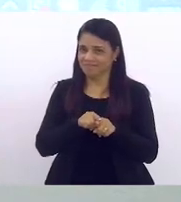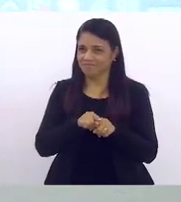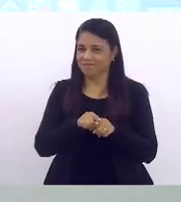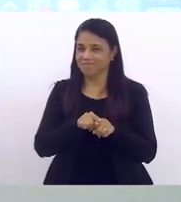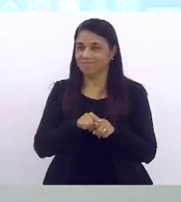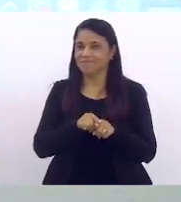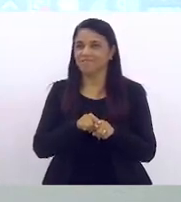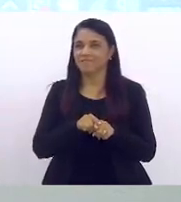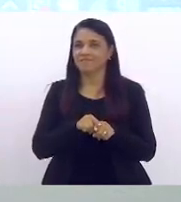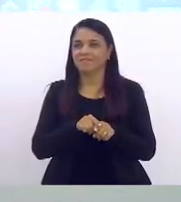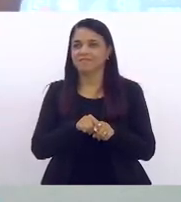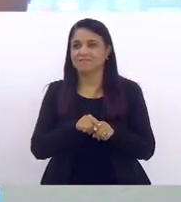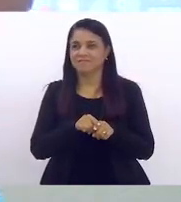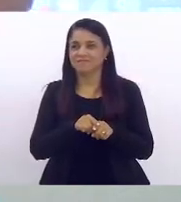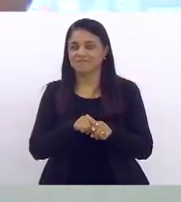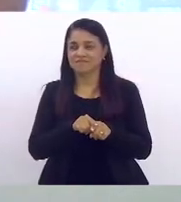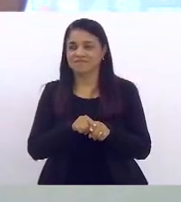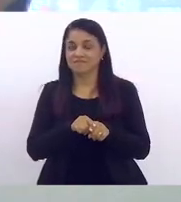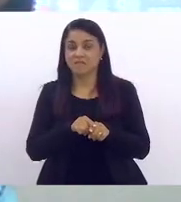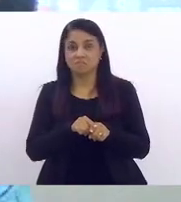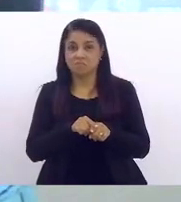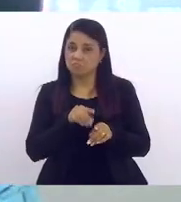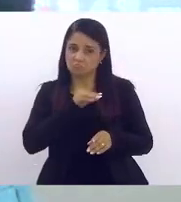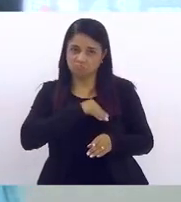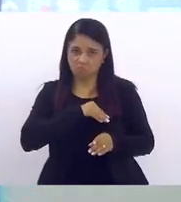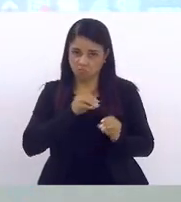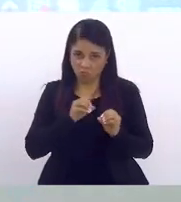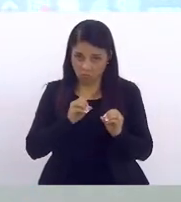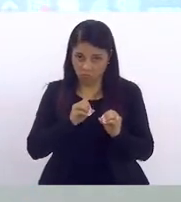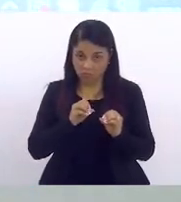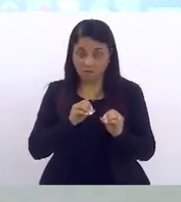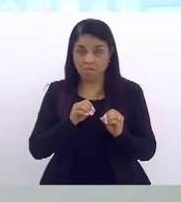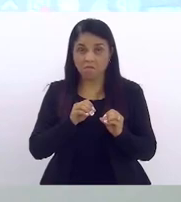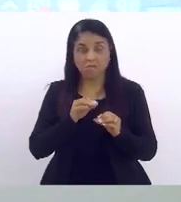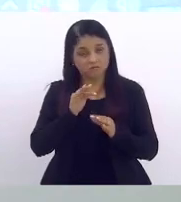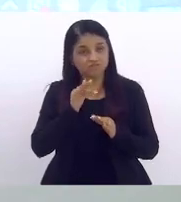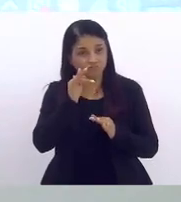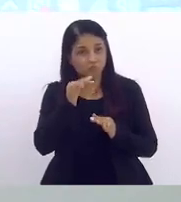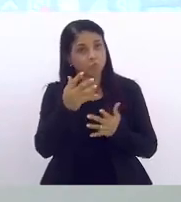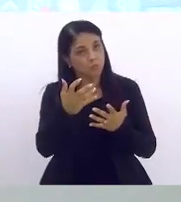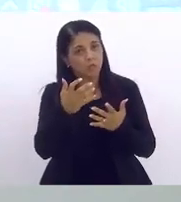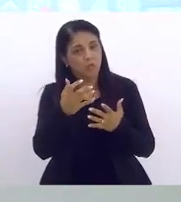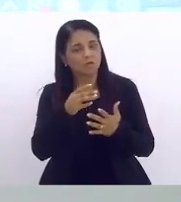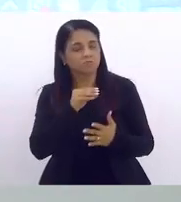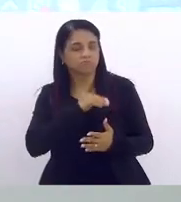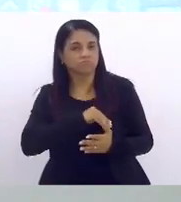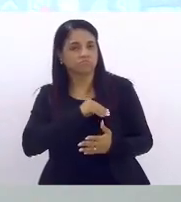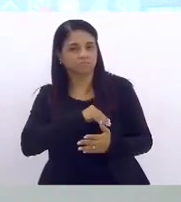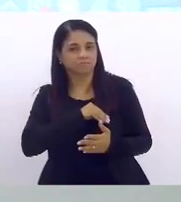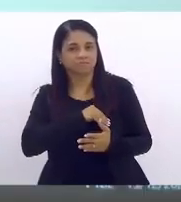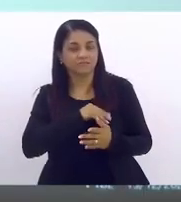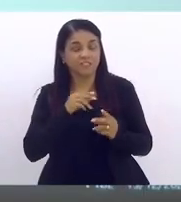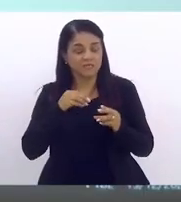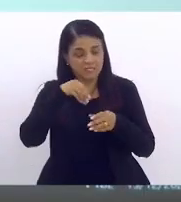esse o ponto. Ainda não estamos recebendo, mas eu espero que muito em breve. E que a gente esteja inserida no SUS. É isso. É